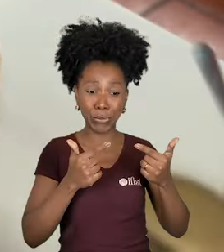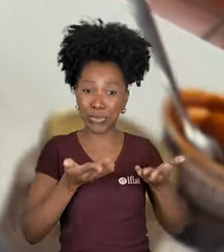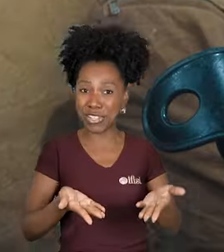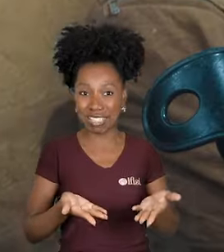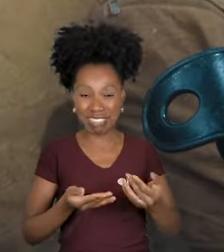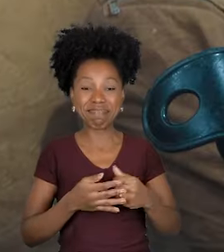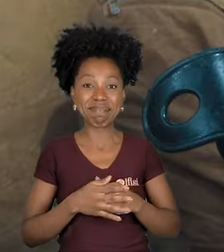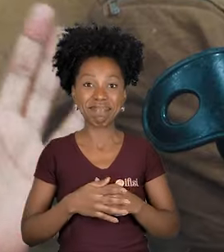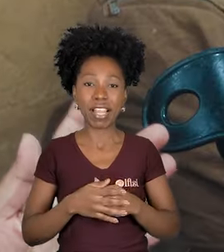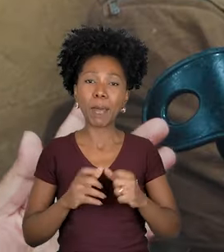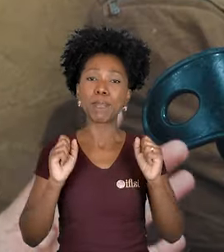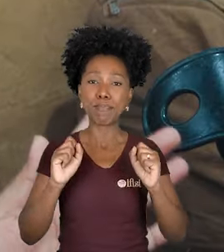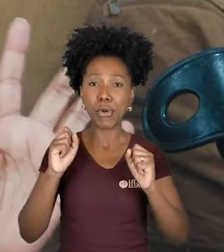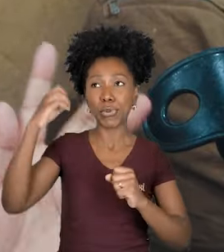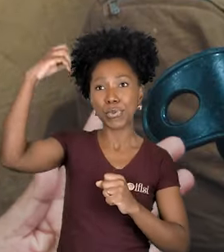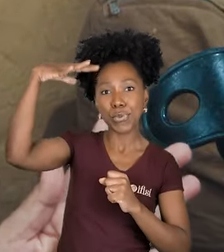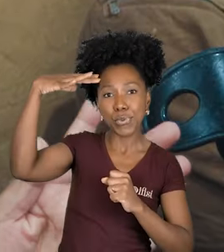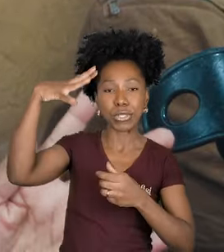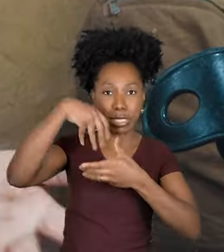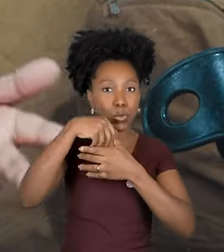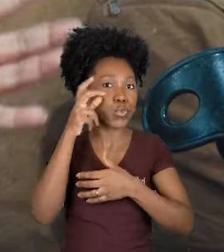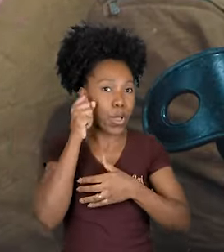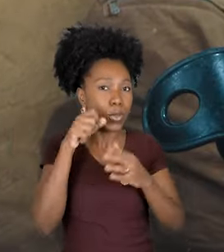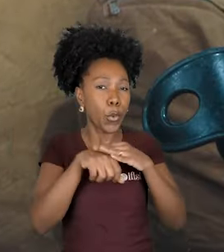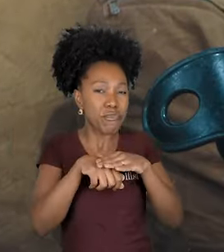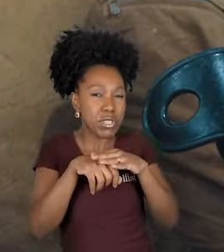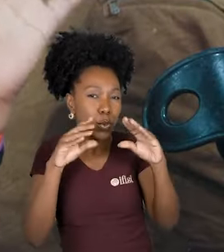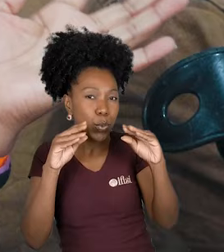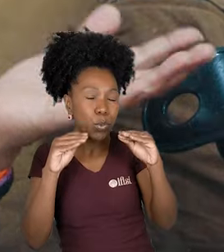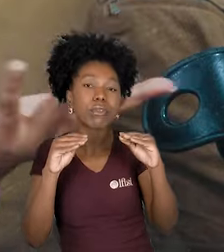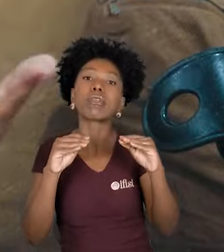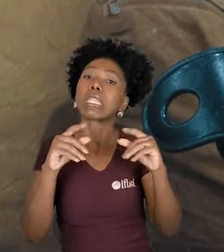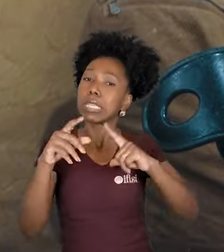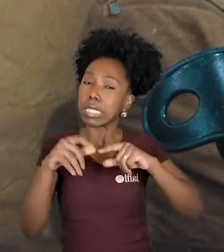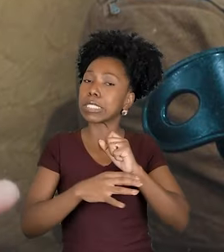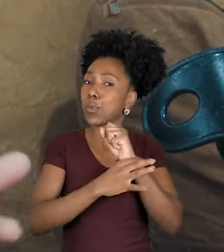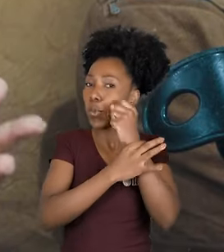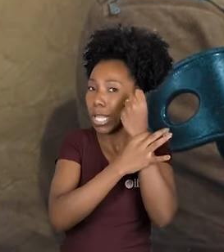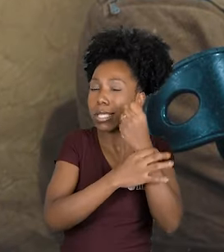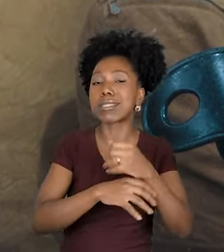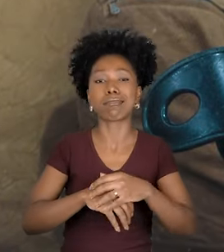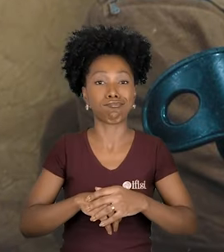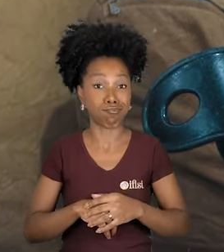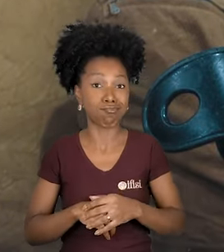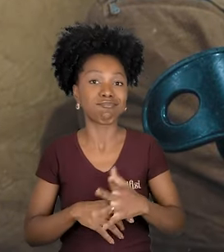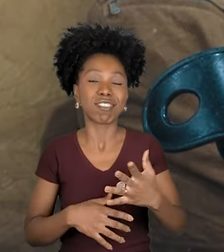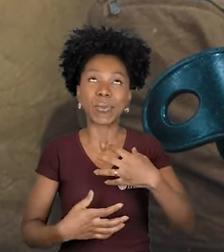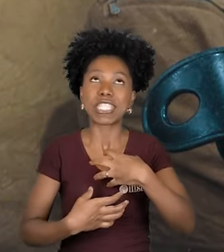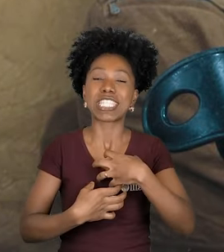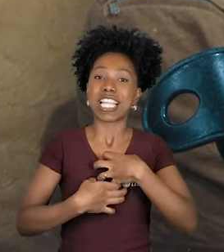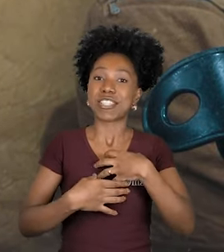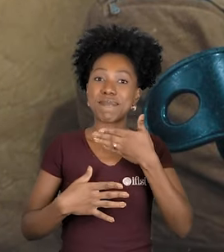minha casa tinha. A gente pode até ficar com a nossa luz ligada, conversando dentro dos quartos, mas é tudo, tem segurança, entendeu?